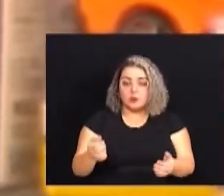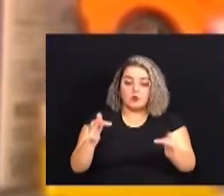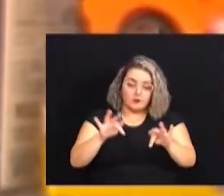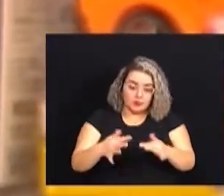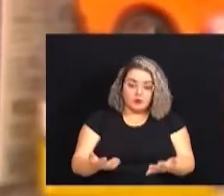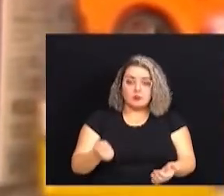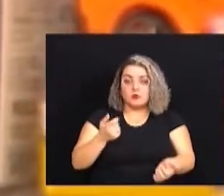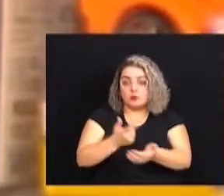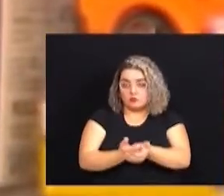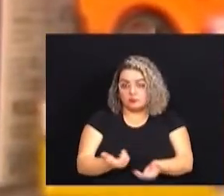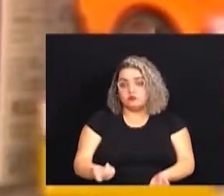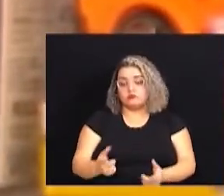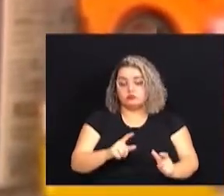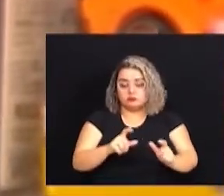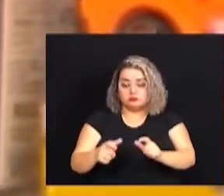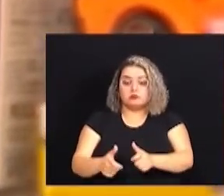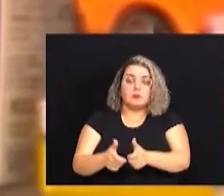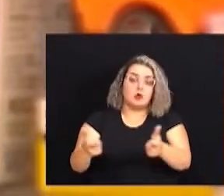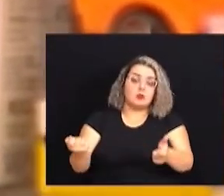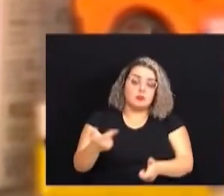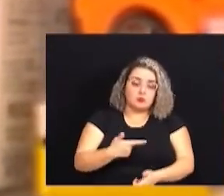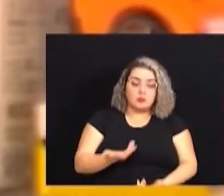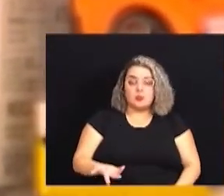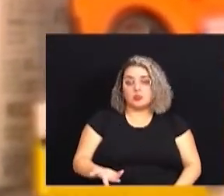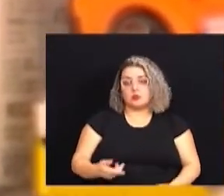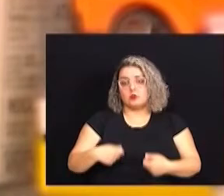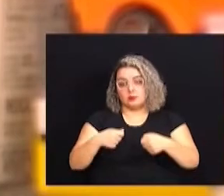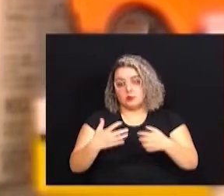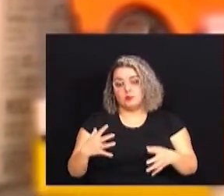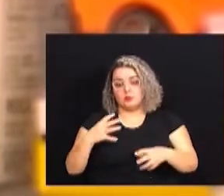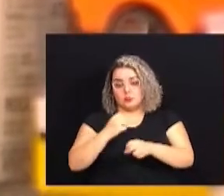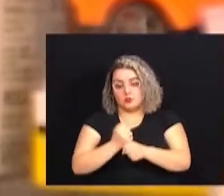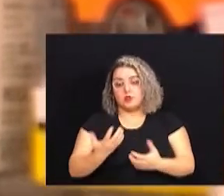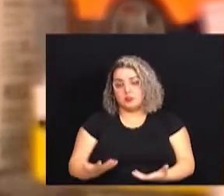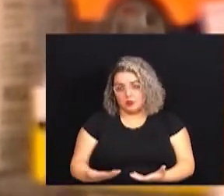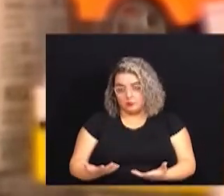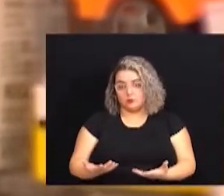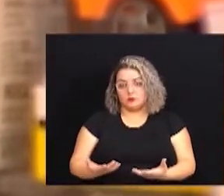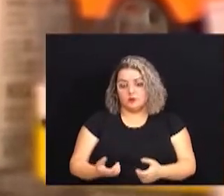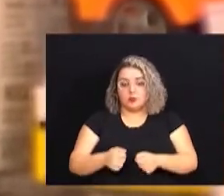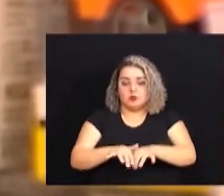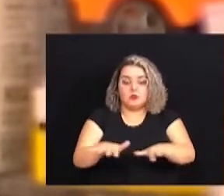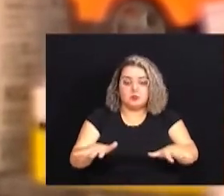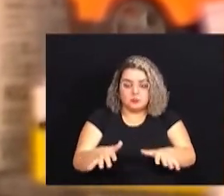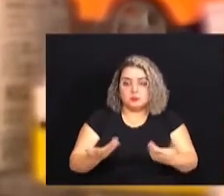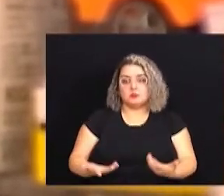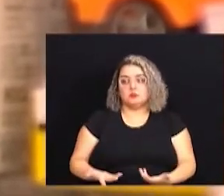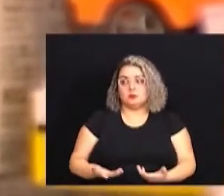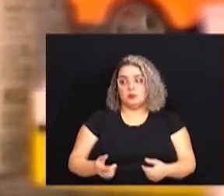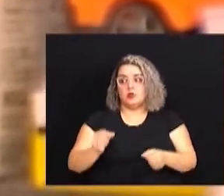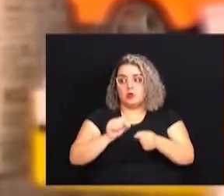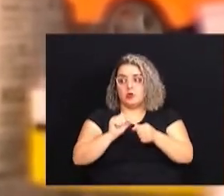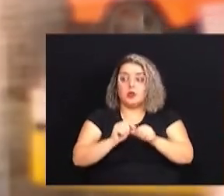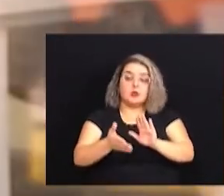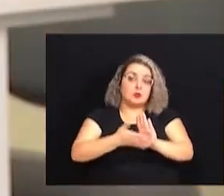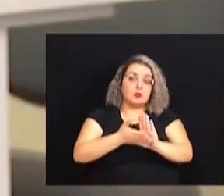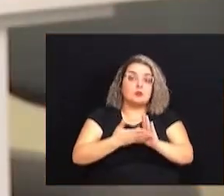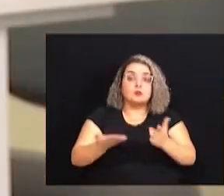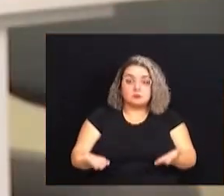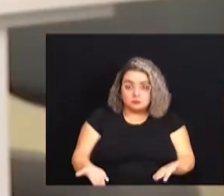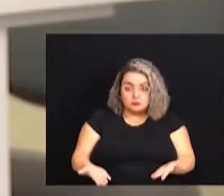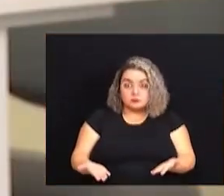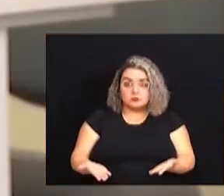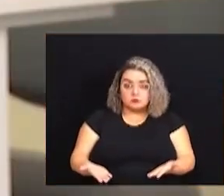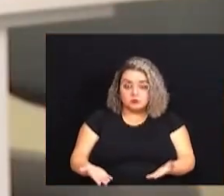final, você vai comprar uma quantidade de figurinhas que é muito maior do que a quantidade necessária para completar o álbum. Então, a distribuição das figurinhas já são feitas